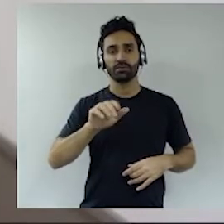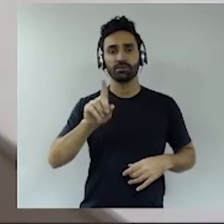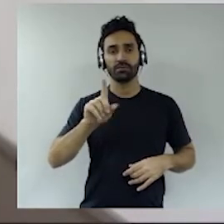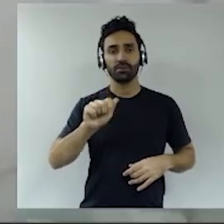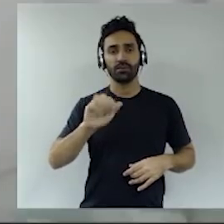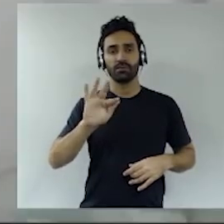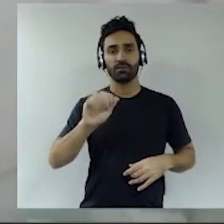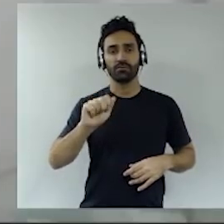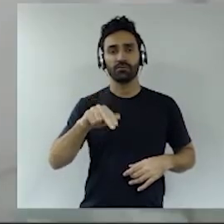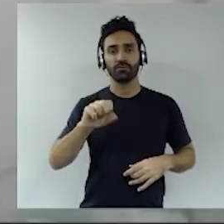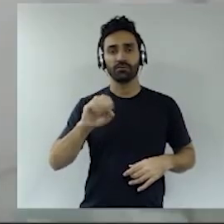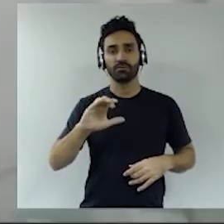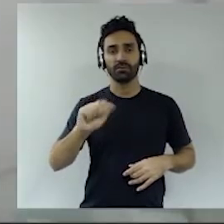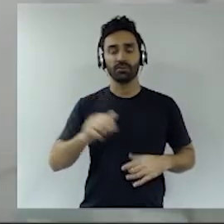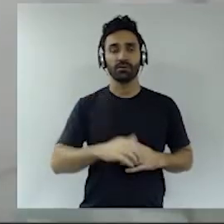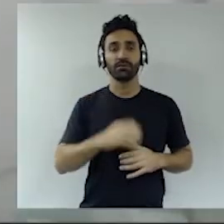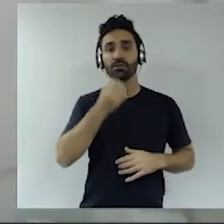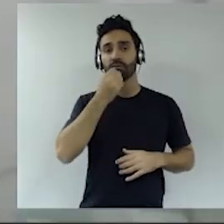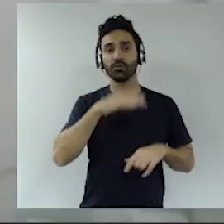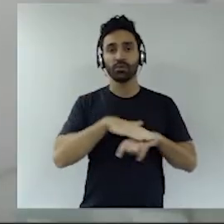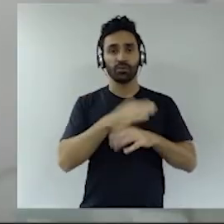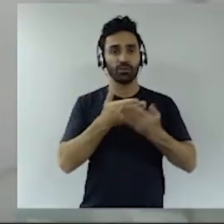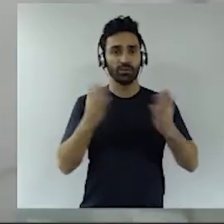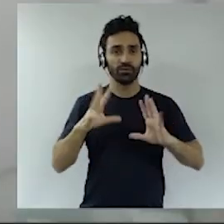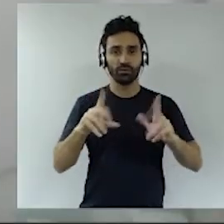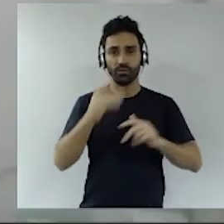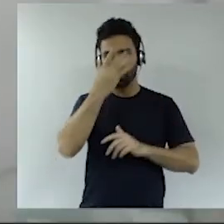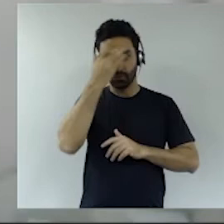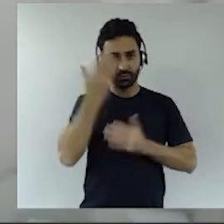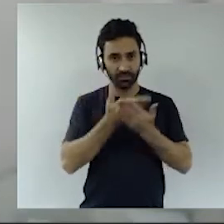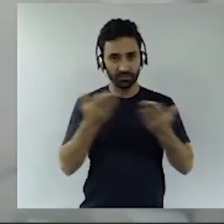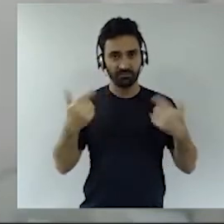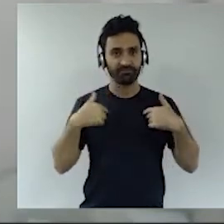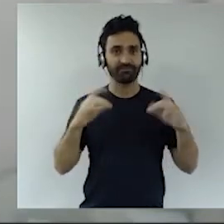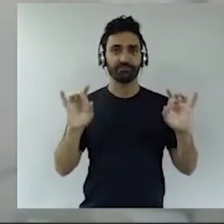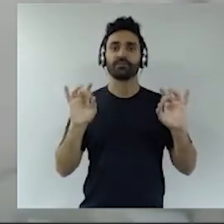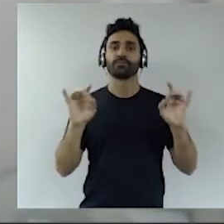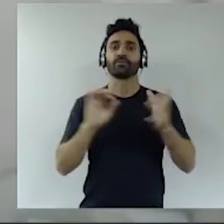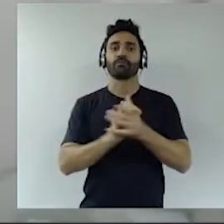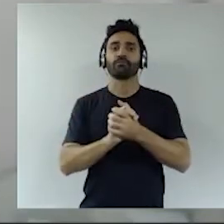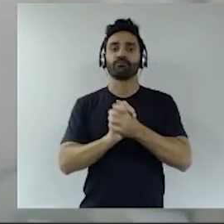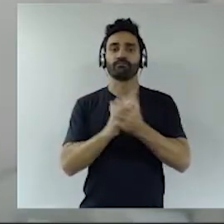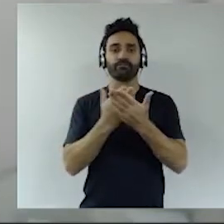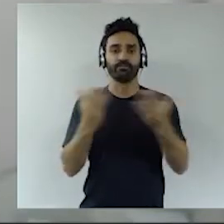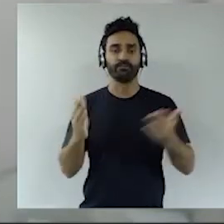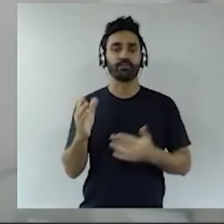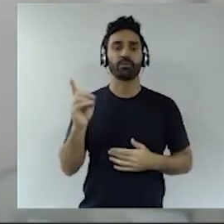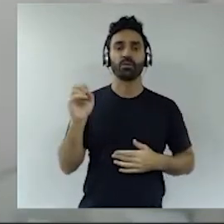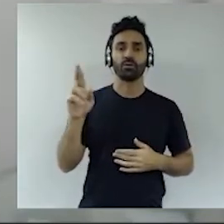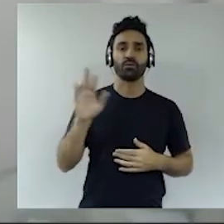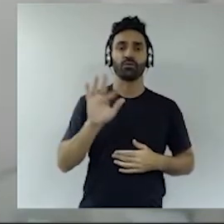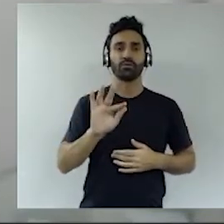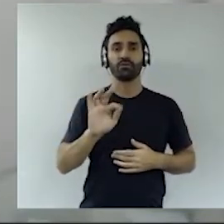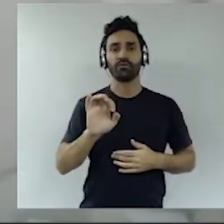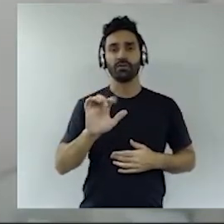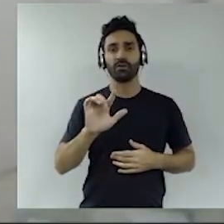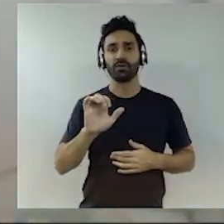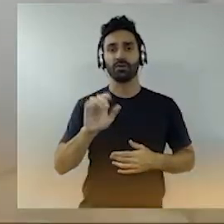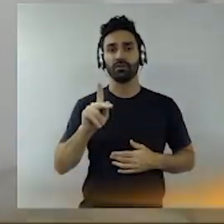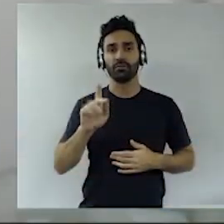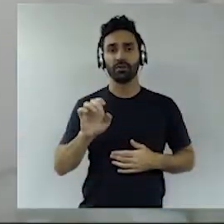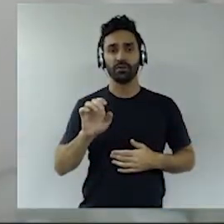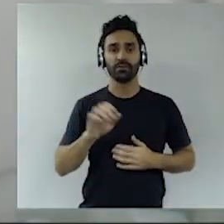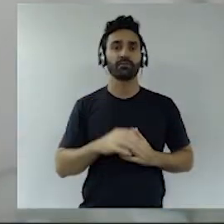Muito boa noite a todas e a todos. Meu especial cumprimento ao doutor Felipe Santa Cruz,